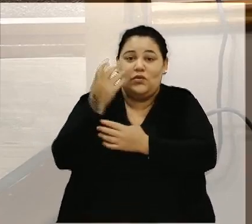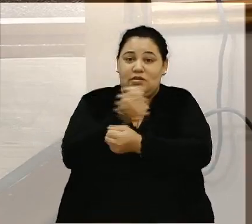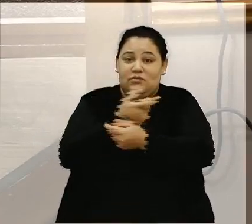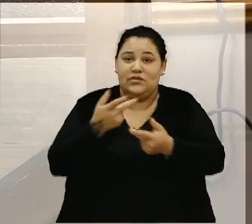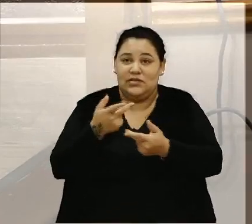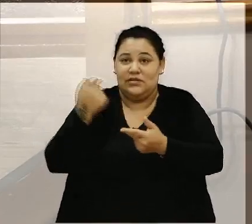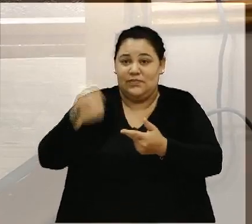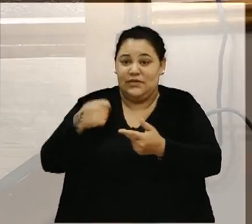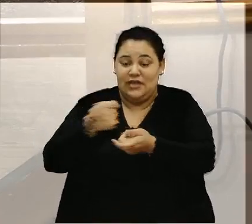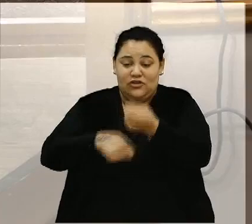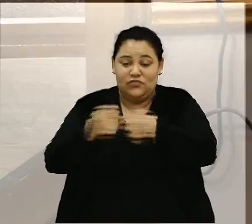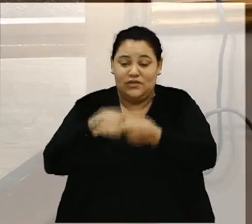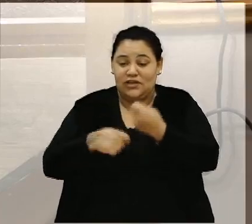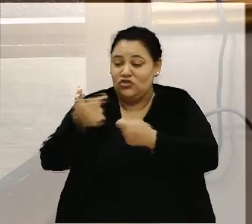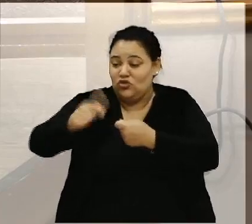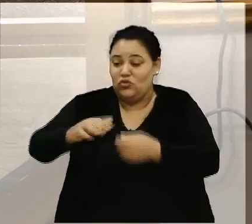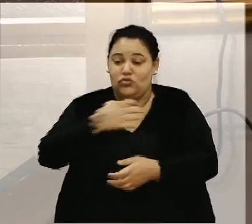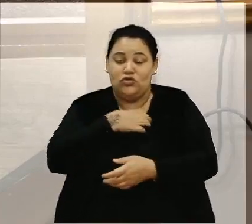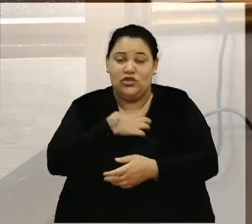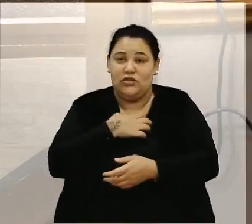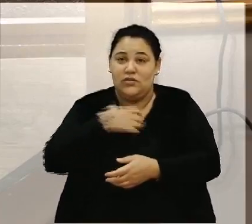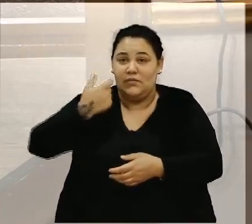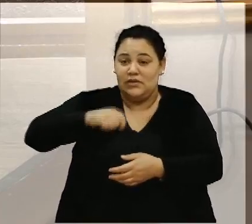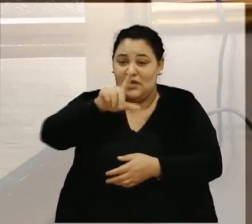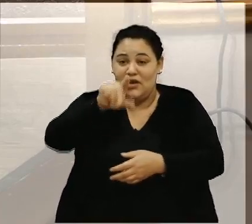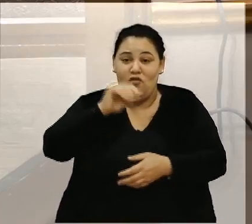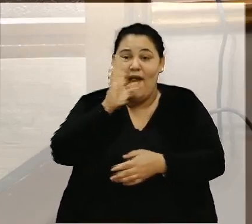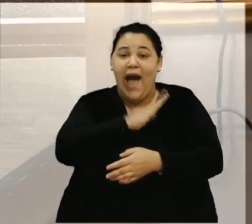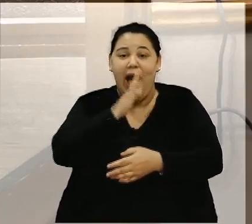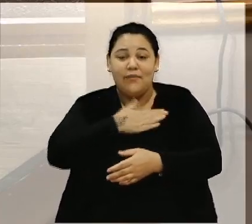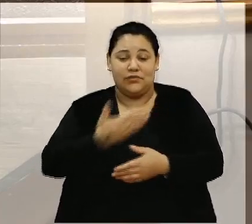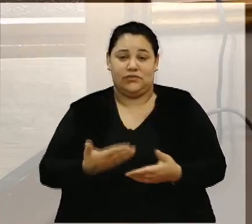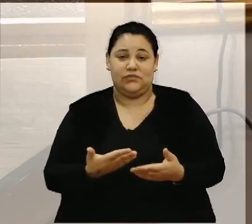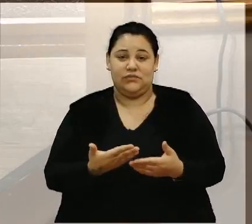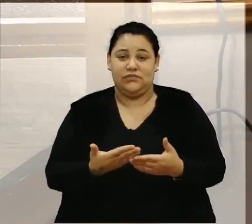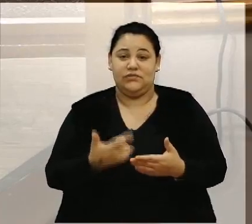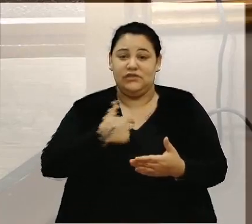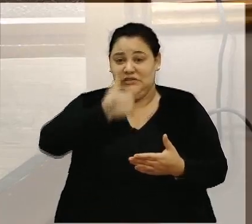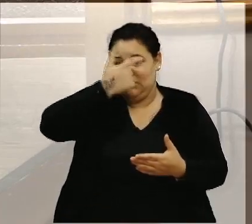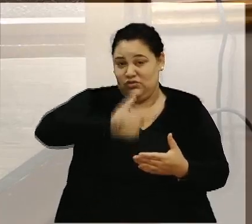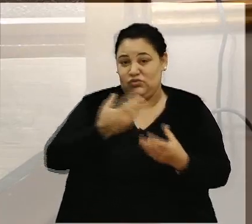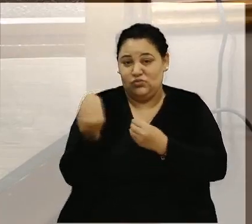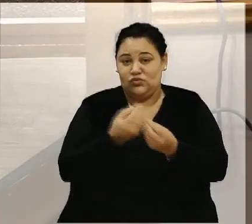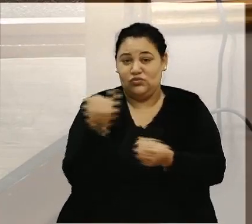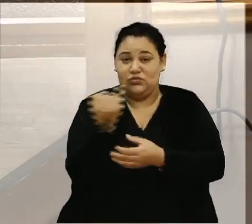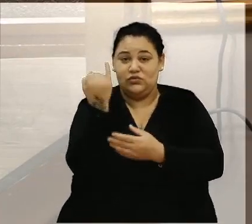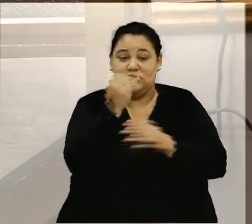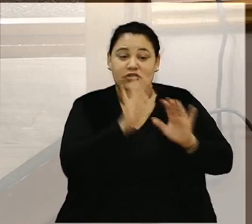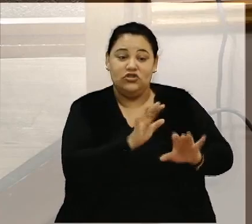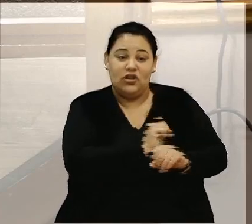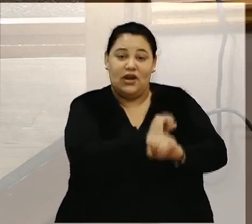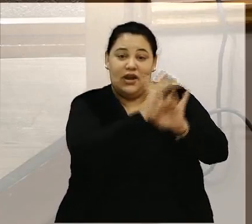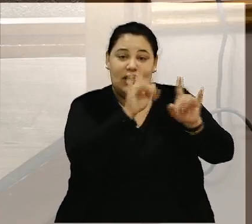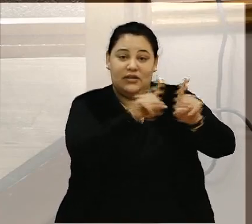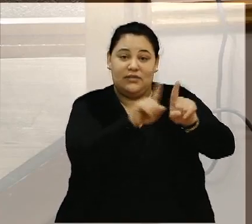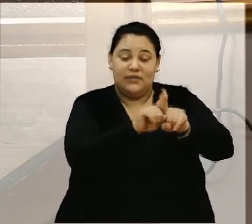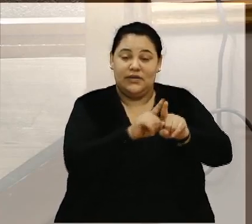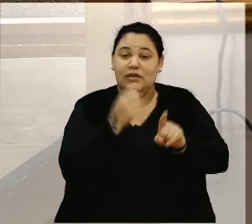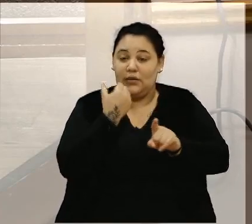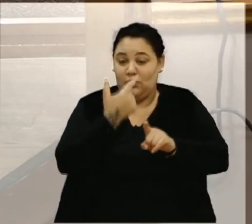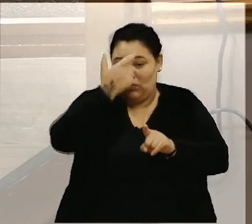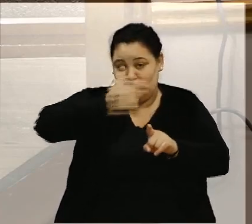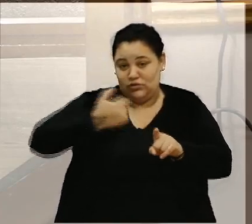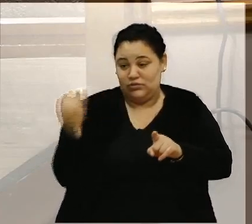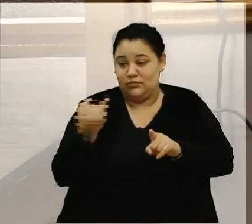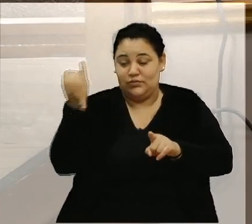ser administradas. Você precisa tomar uma decisão agora. Então, acho que isso é importante deixar claro, né? E que bom, acho que é importante a